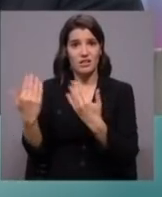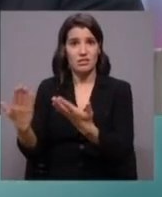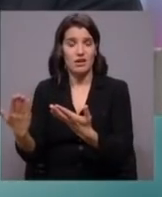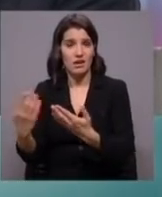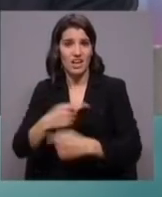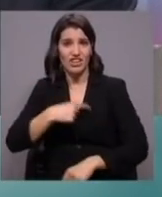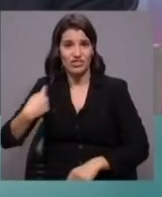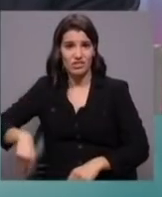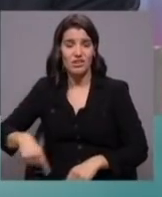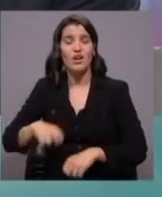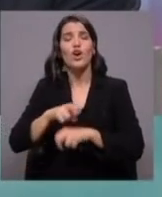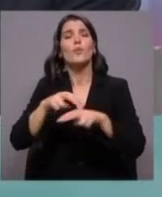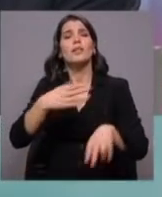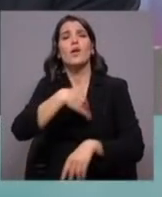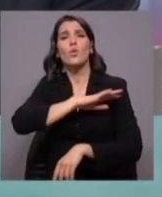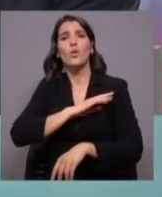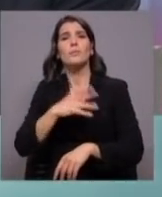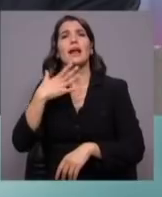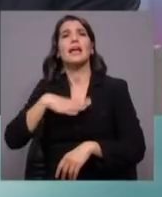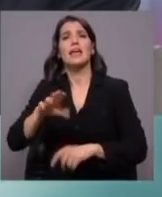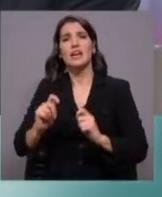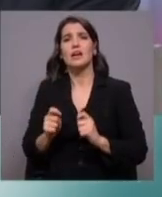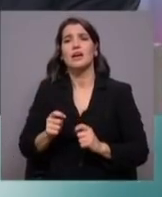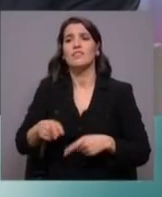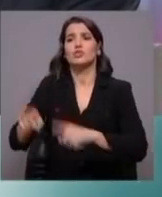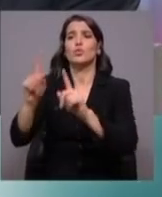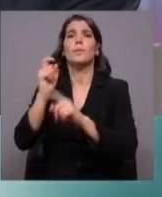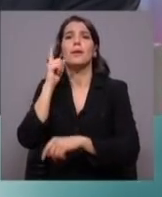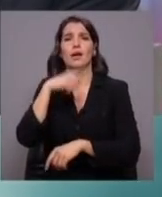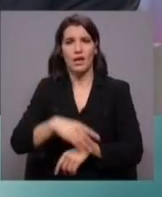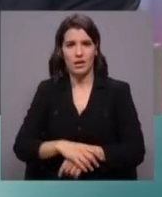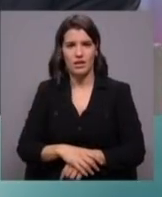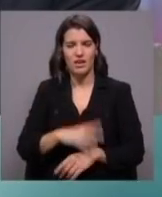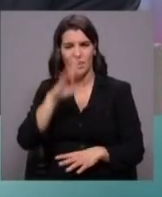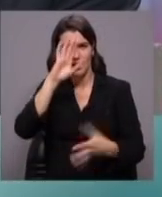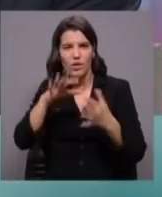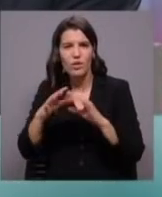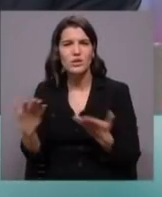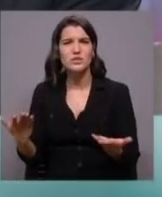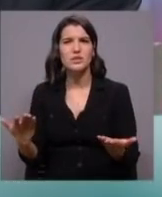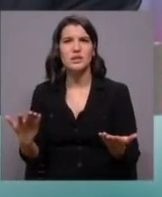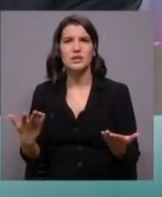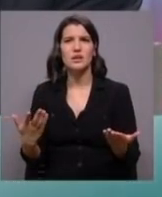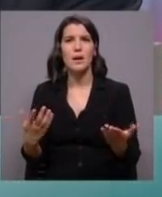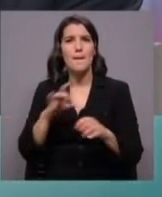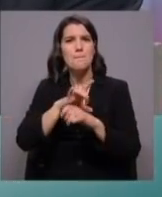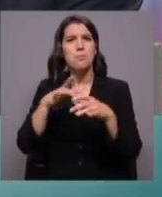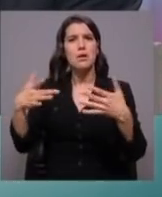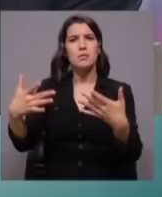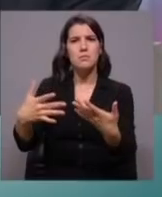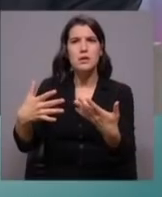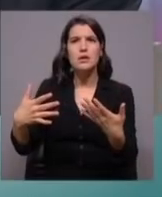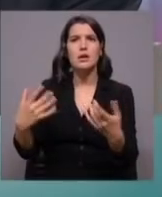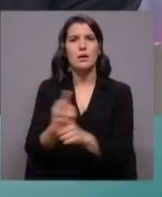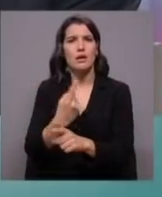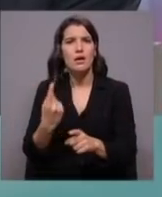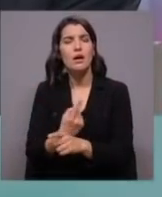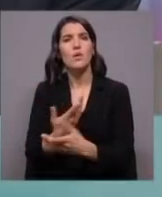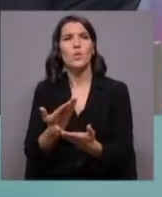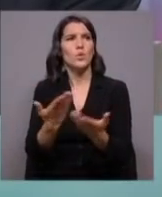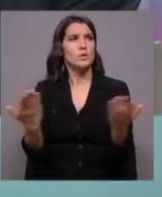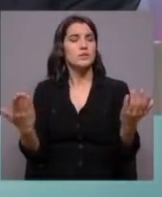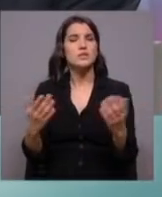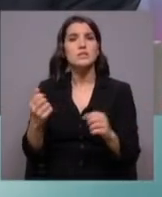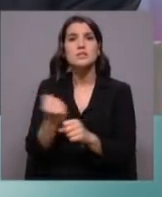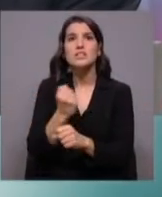Hospital de Coimbra? Isto tem algum sentido? Depois de tudo o que passámos na pandemia... Depois de sabermos que foi o Serviço Nacional de